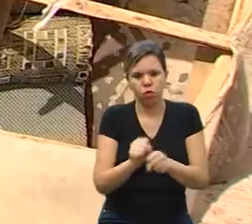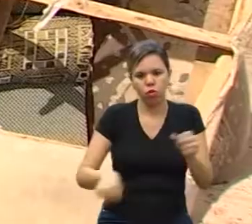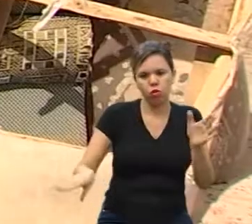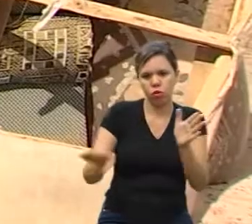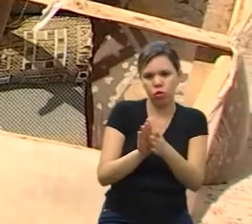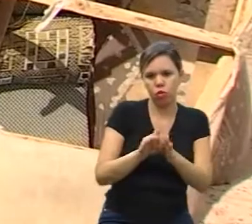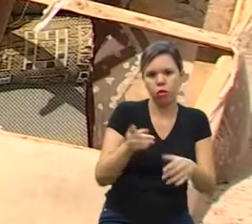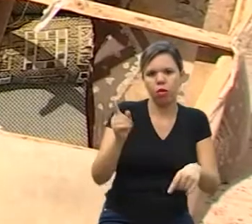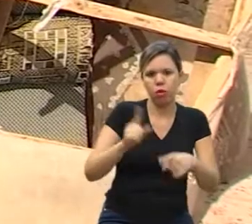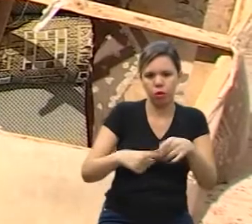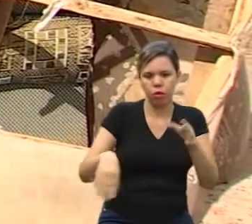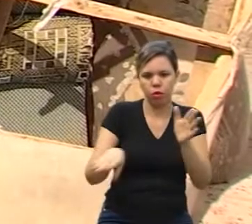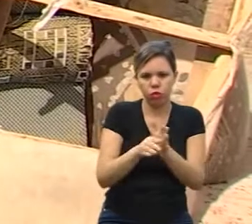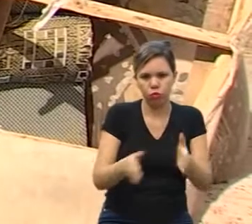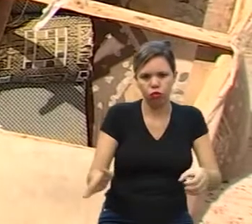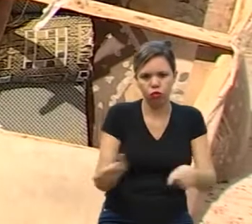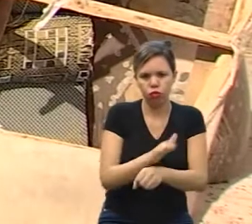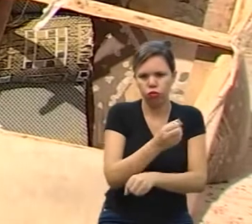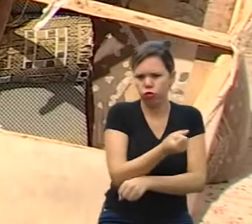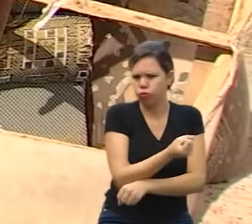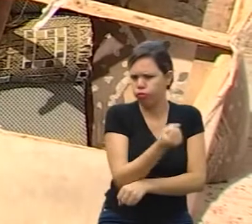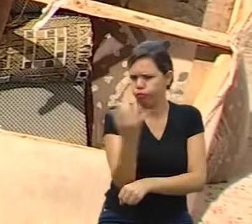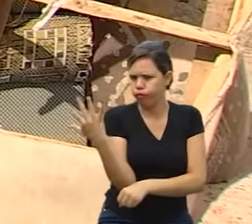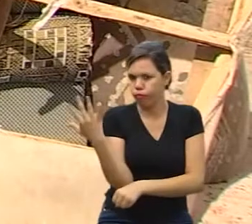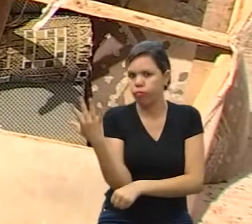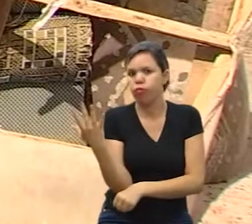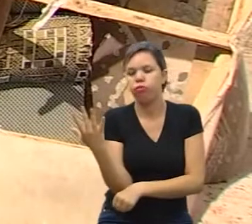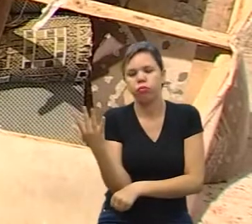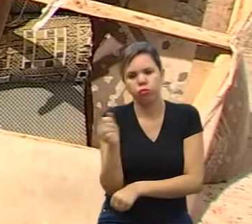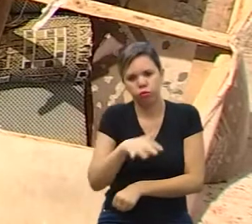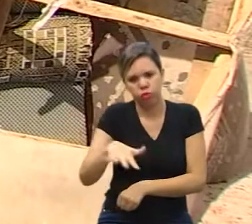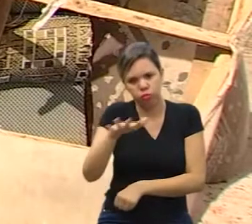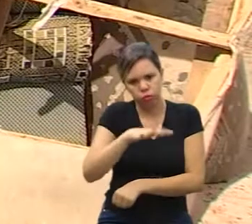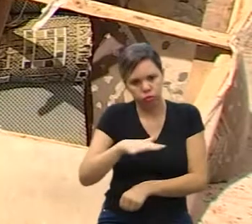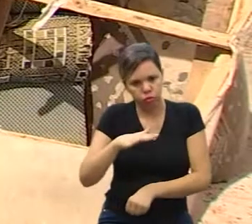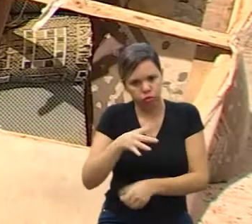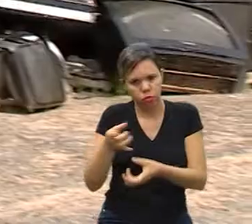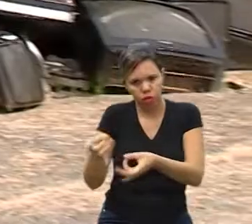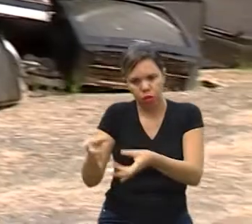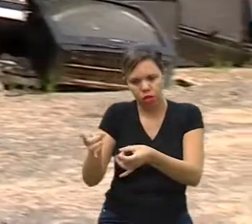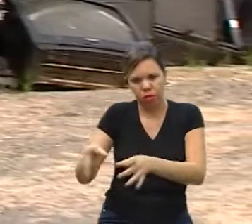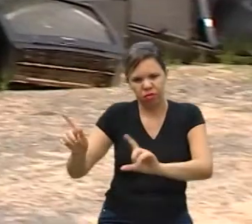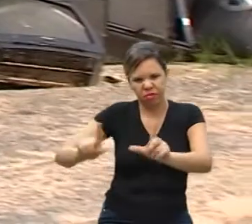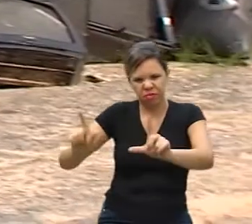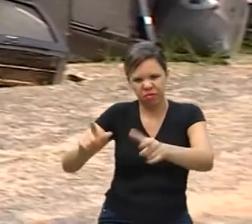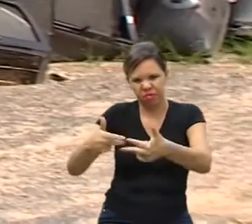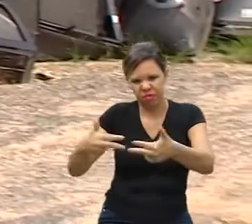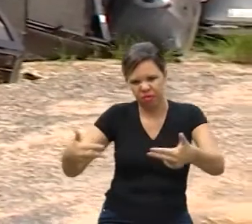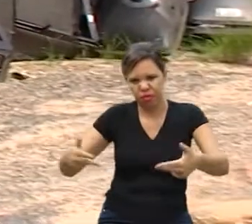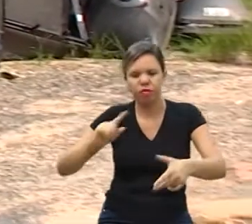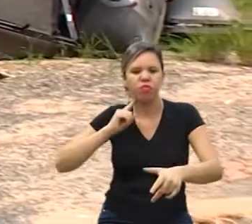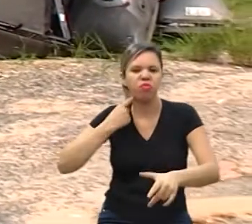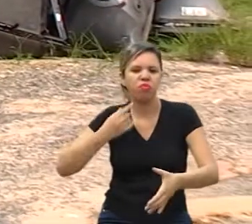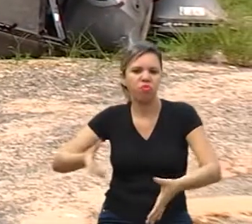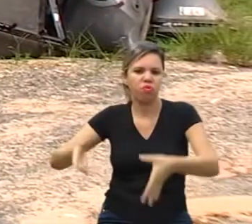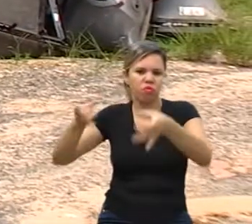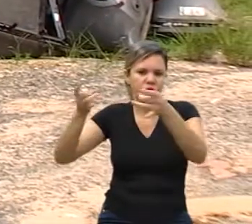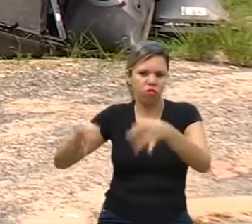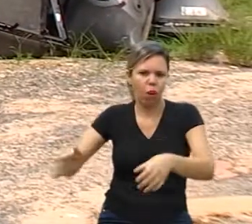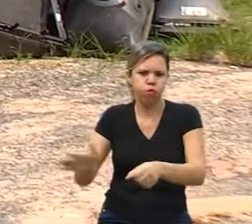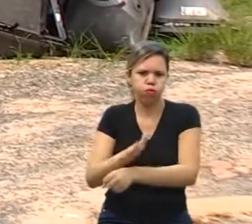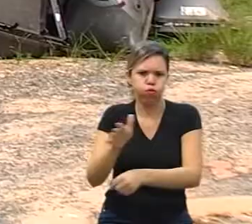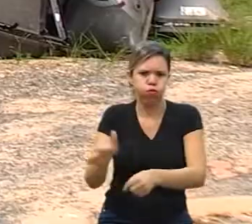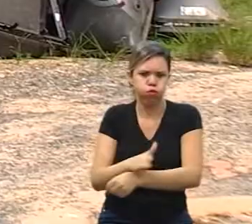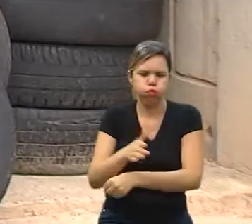a chegada de mais um e já vai encher com a quantidade. A área reservada para descarte de televisão também, você vê que já